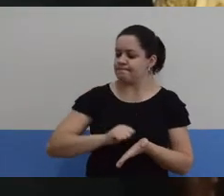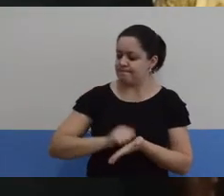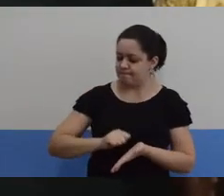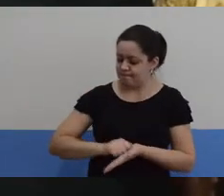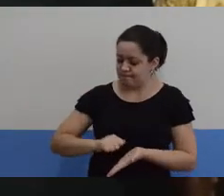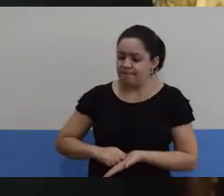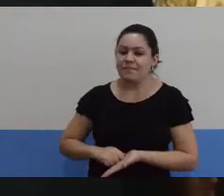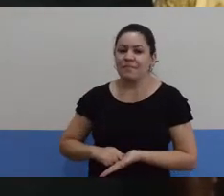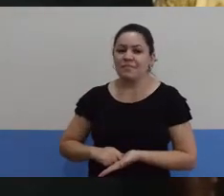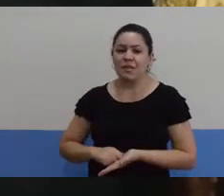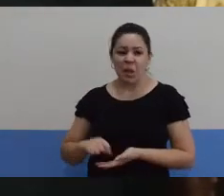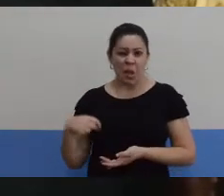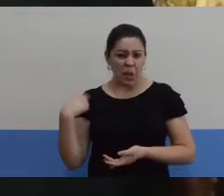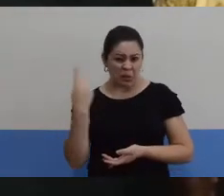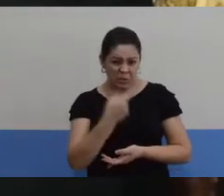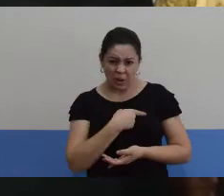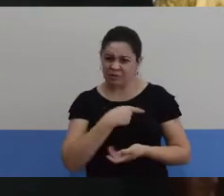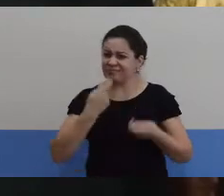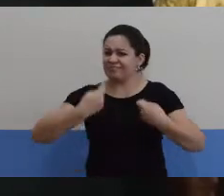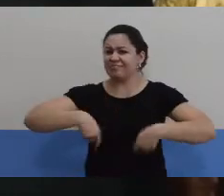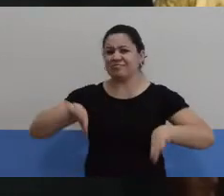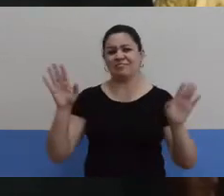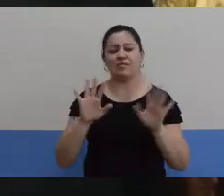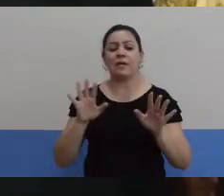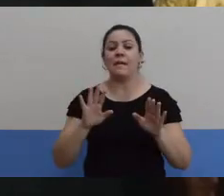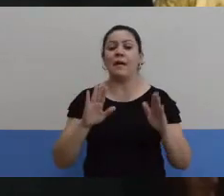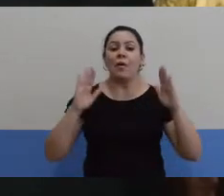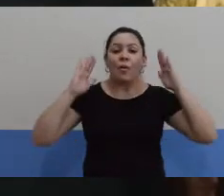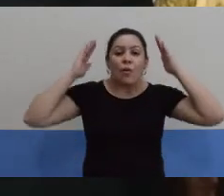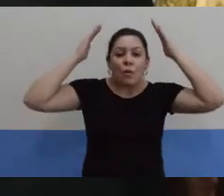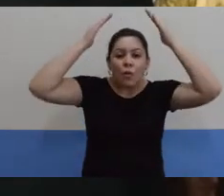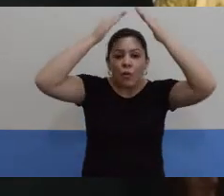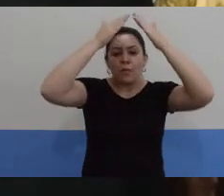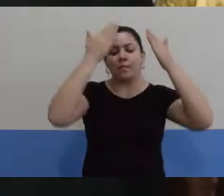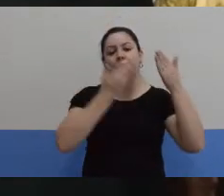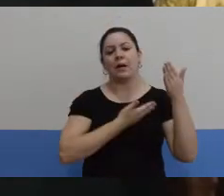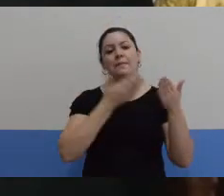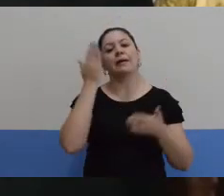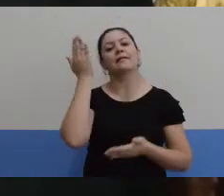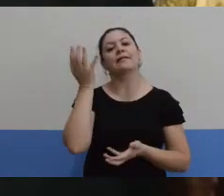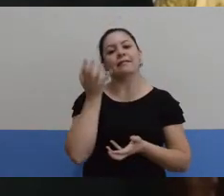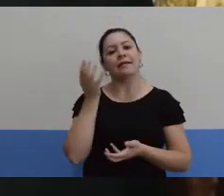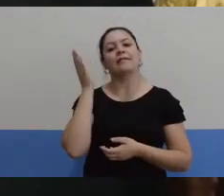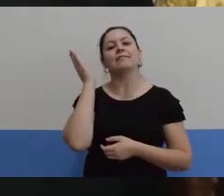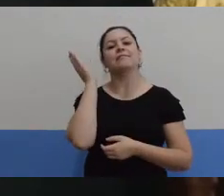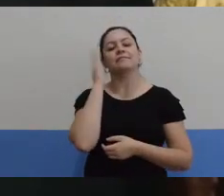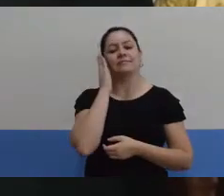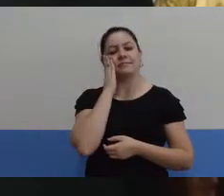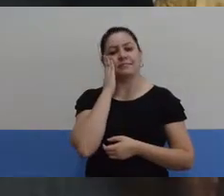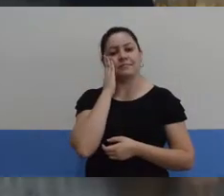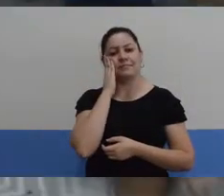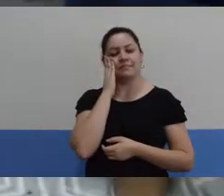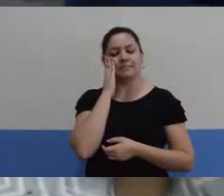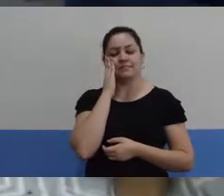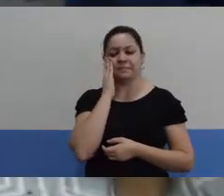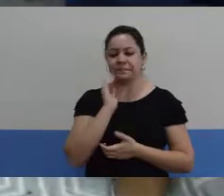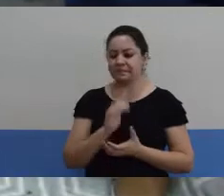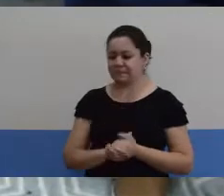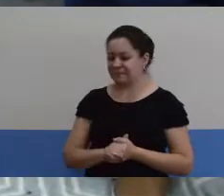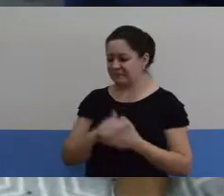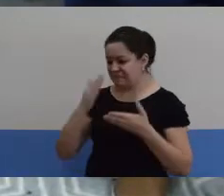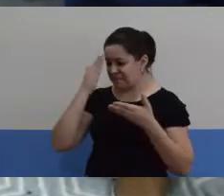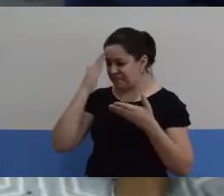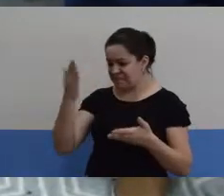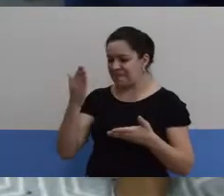Papa quer ouvir isso. Ele quer ver essas realidades, sabe? Então é isso que eu gostaria de acrescentar aqui. Obrigado, José Lima. Vamos